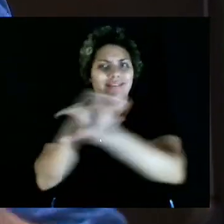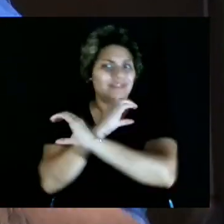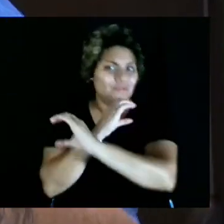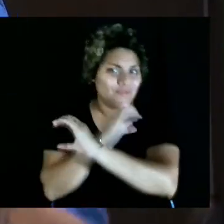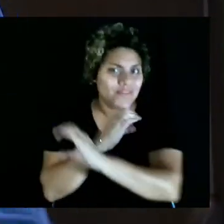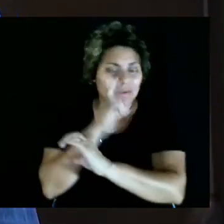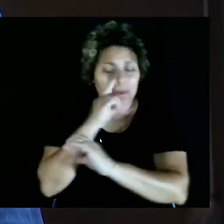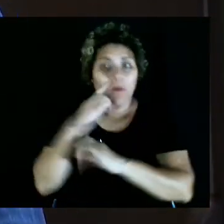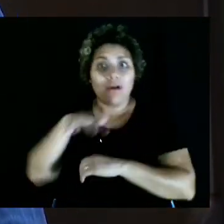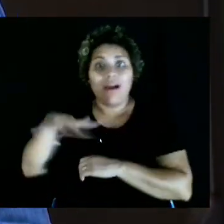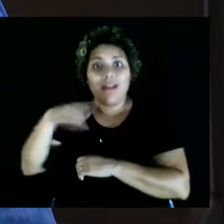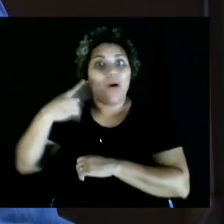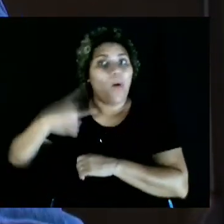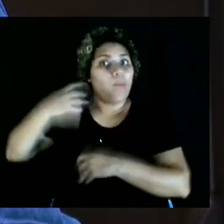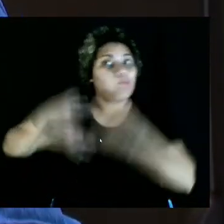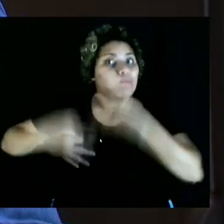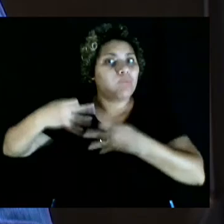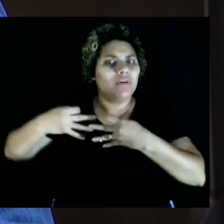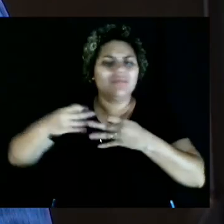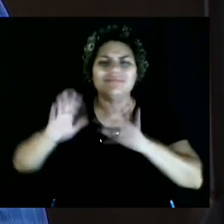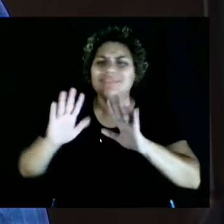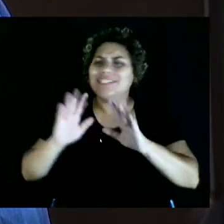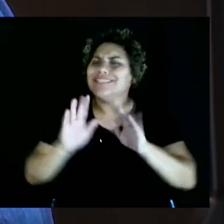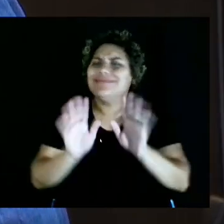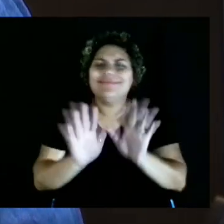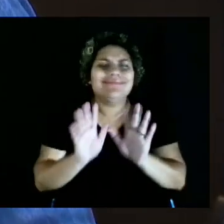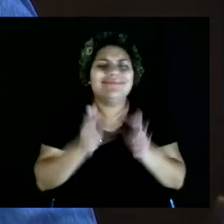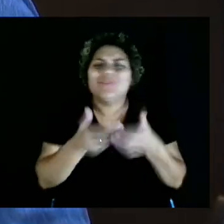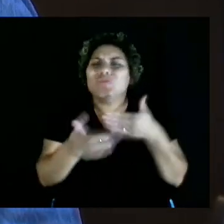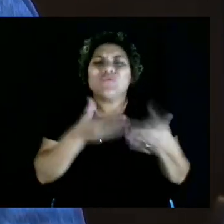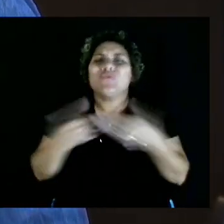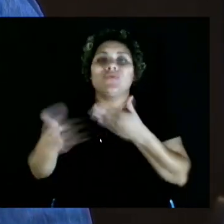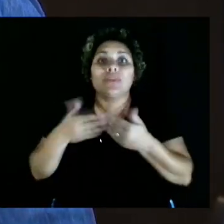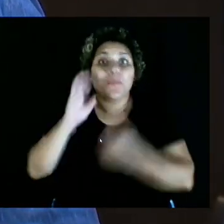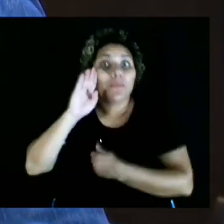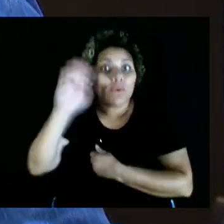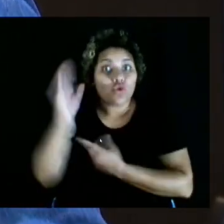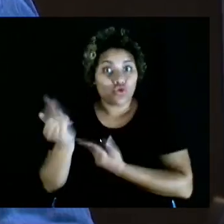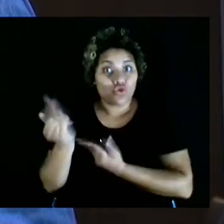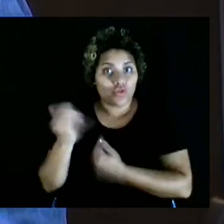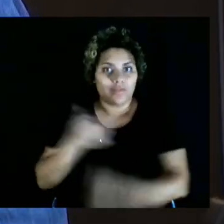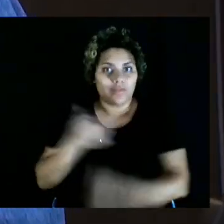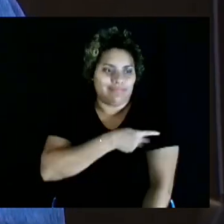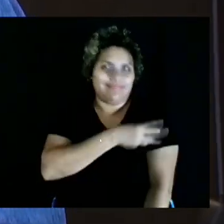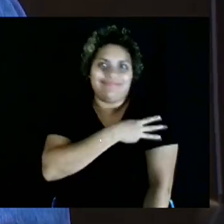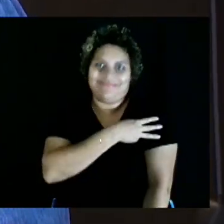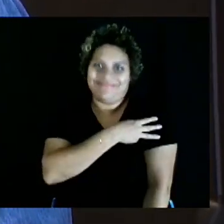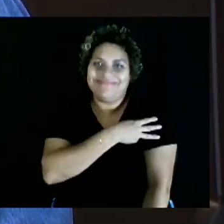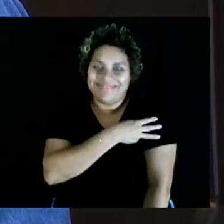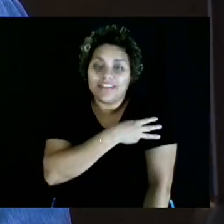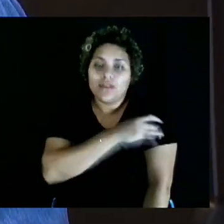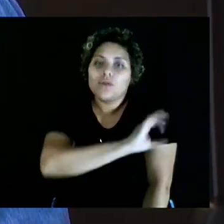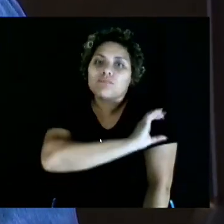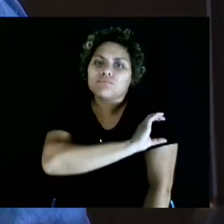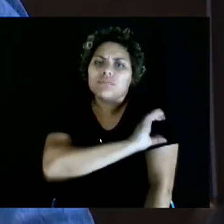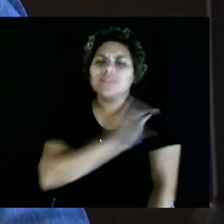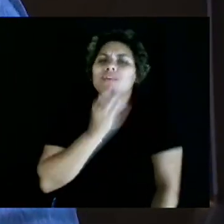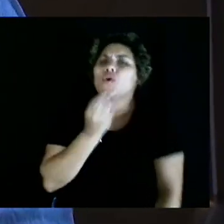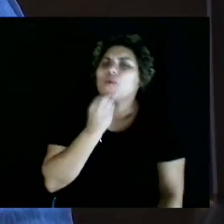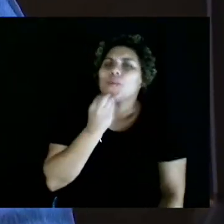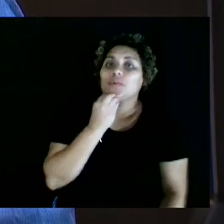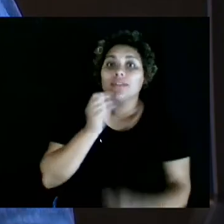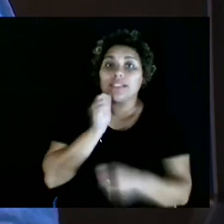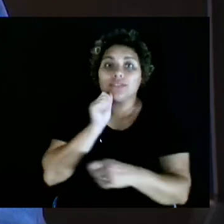assim, independente, principalmente também para os jovens de ensino médio, também temos oportunidades. O jovem que acabou o segundo grau